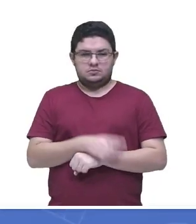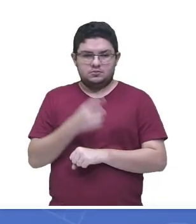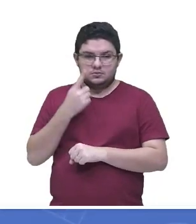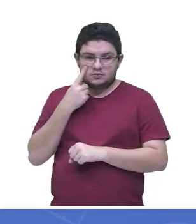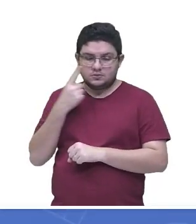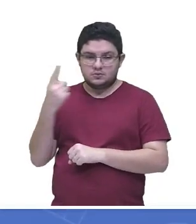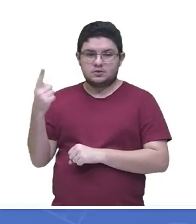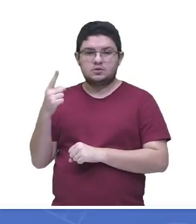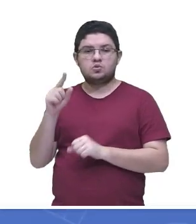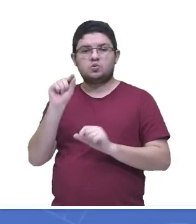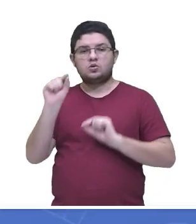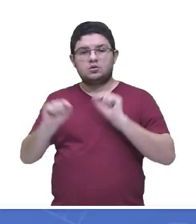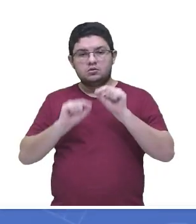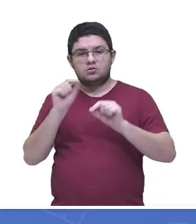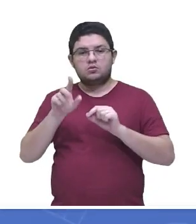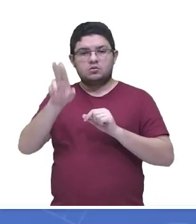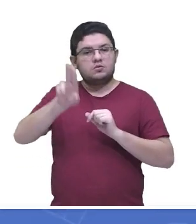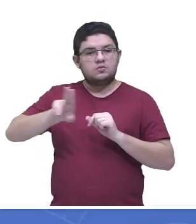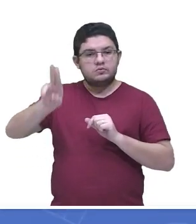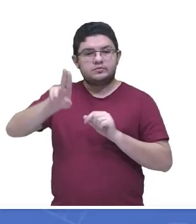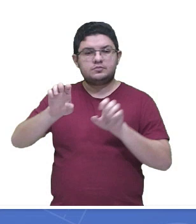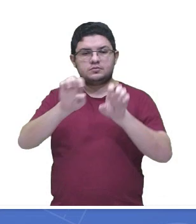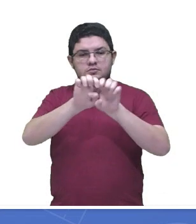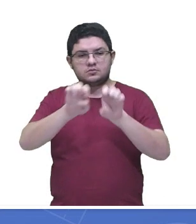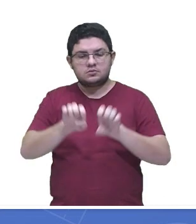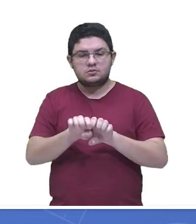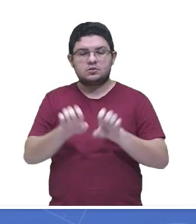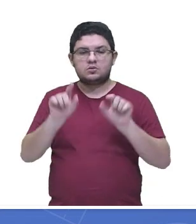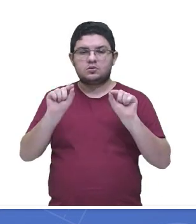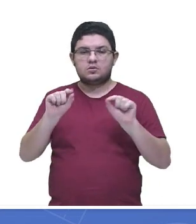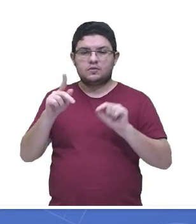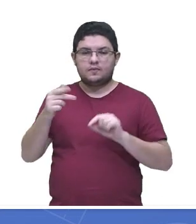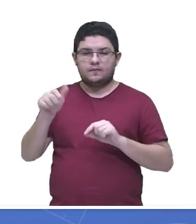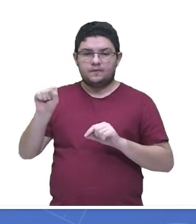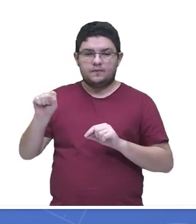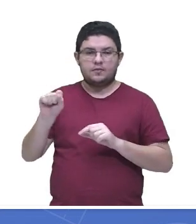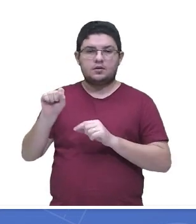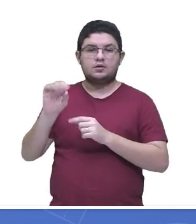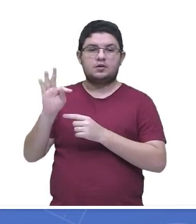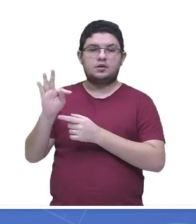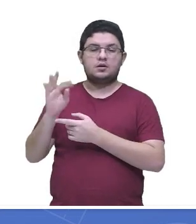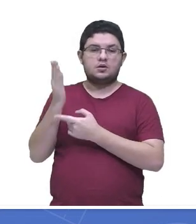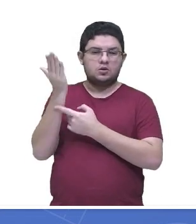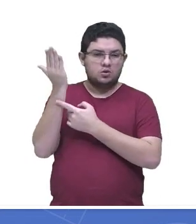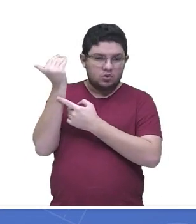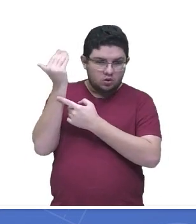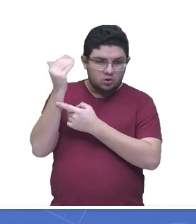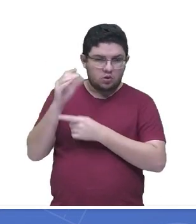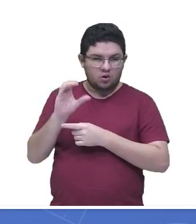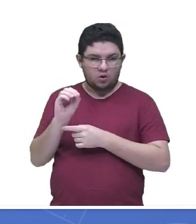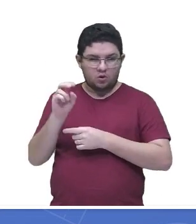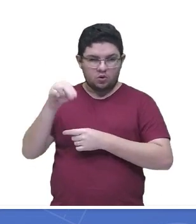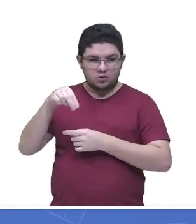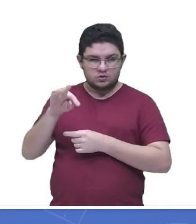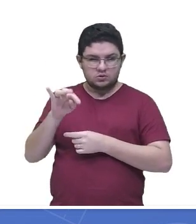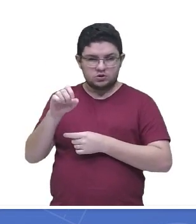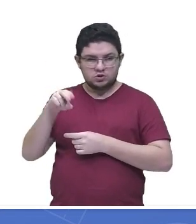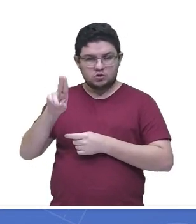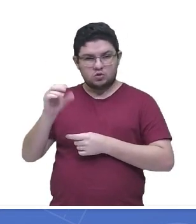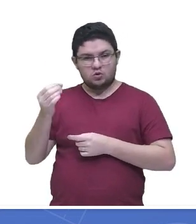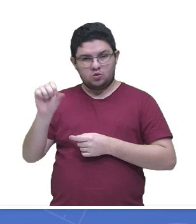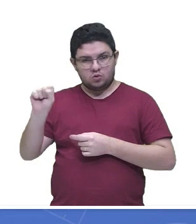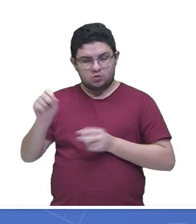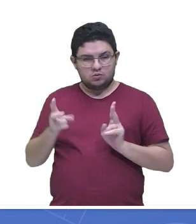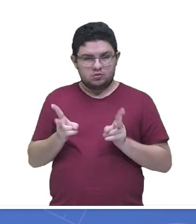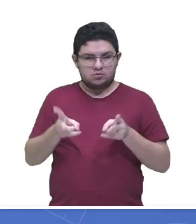Utilize a estrutura do past continuous para formar orações na forma negativa,